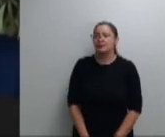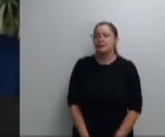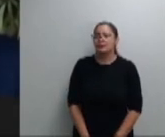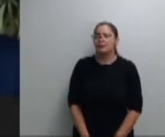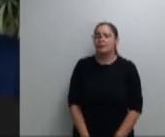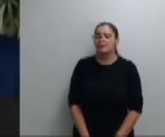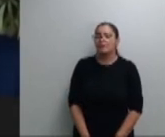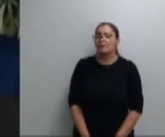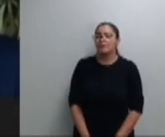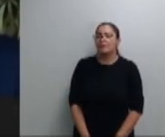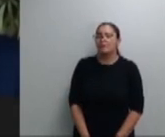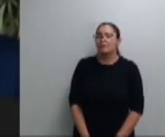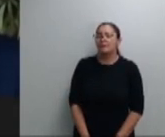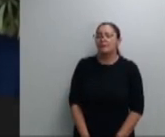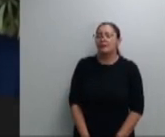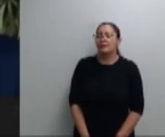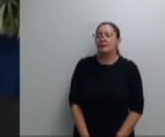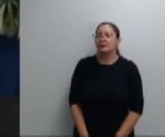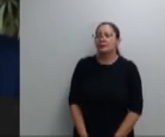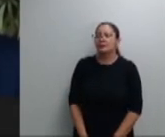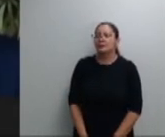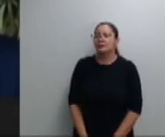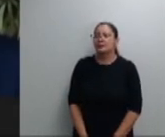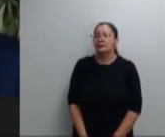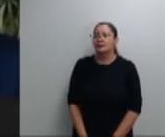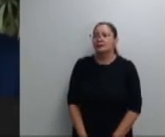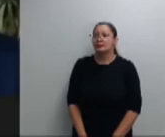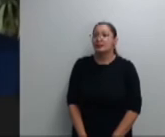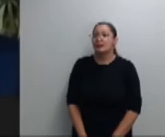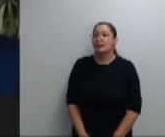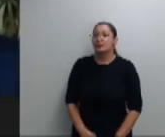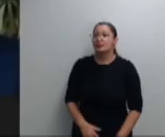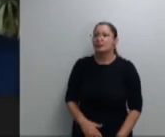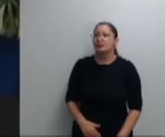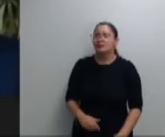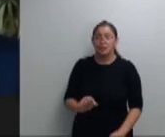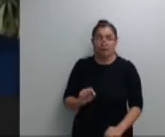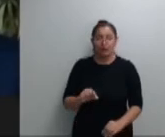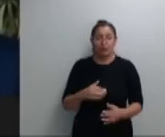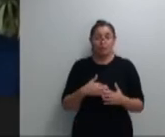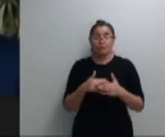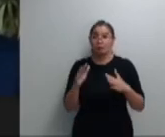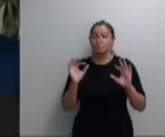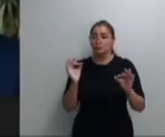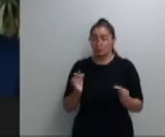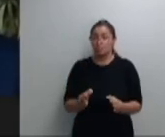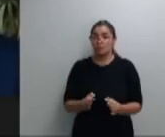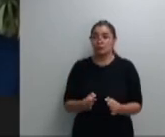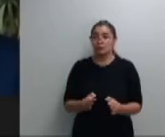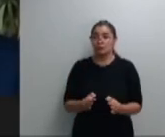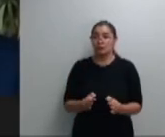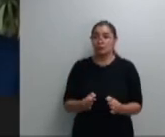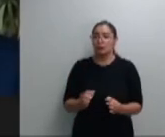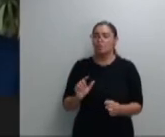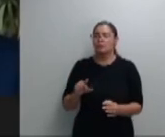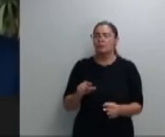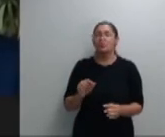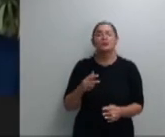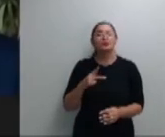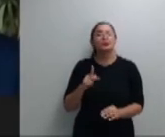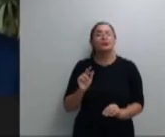demanda seria seria isso ministro Napoleão não sei se vossa excelência